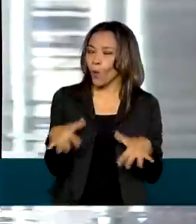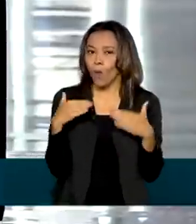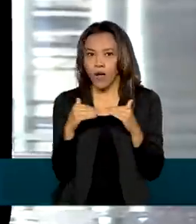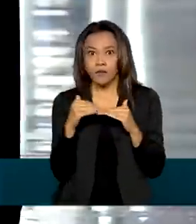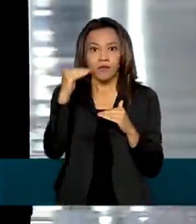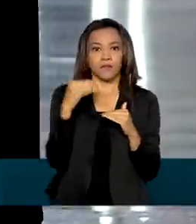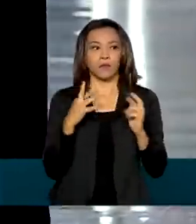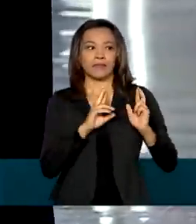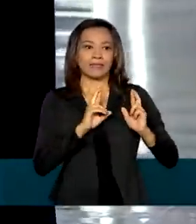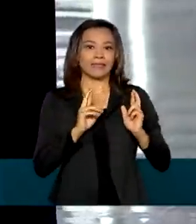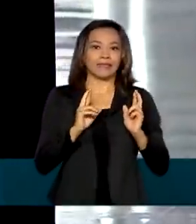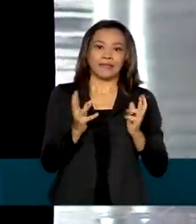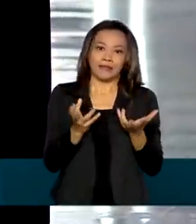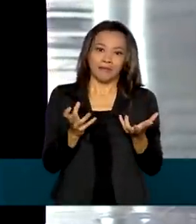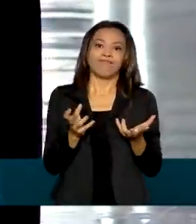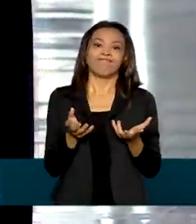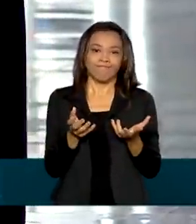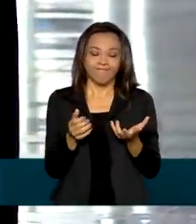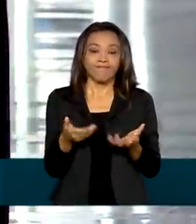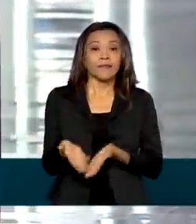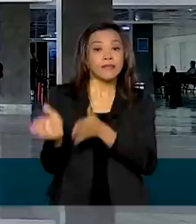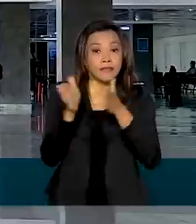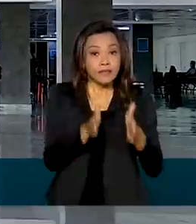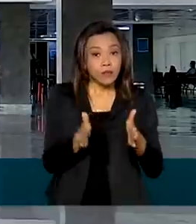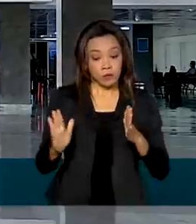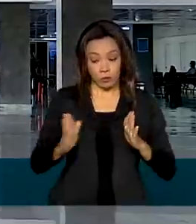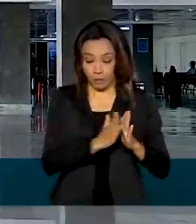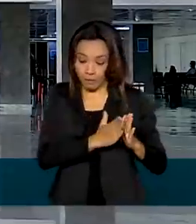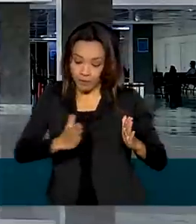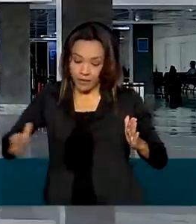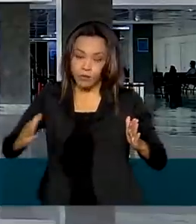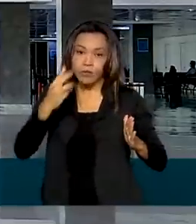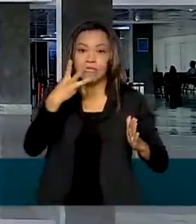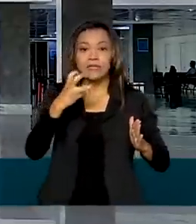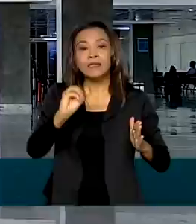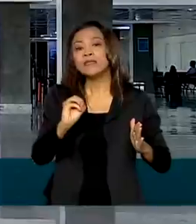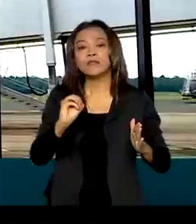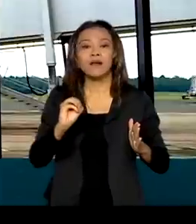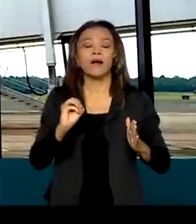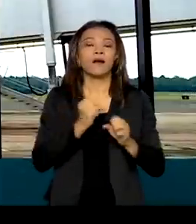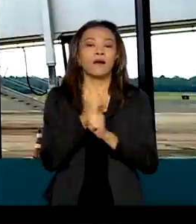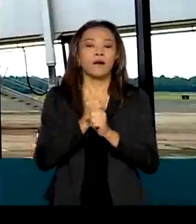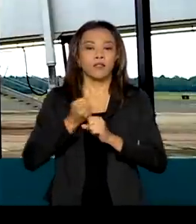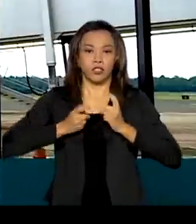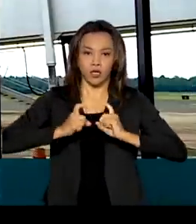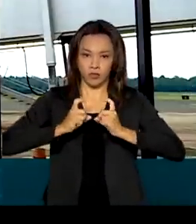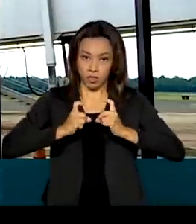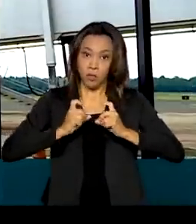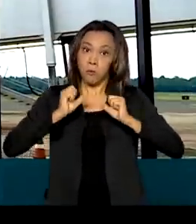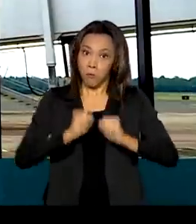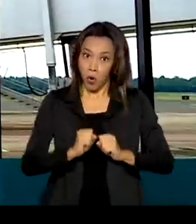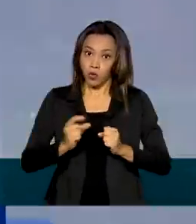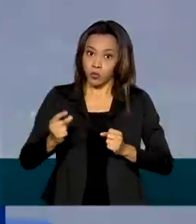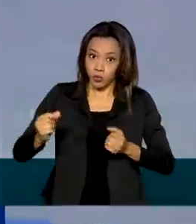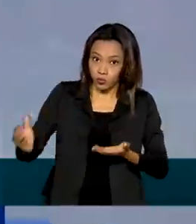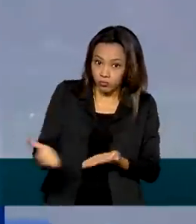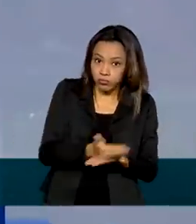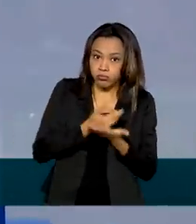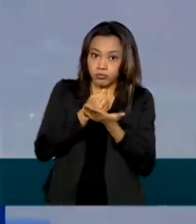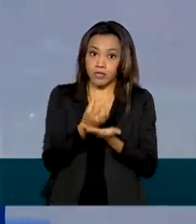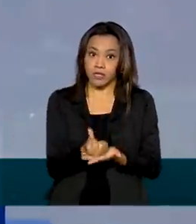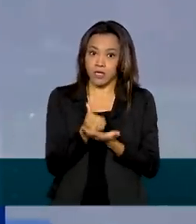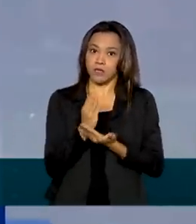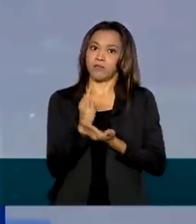inicial de 185 milhões de reais em 30 anos de concessão os investimentos podem chegar a 6 bilhões de reais